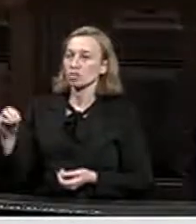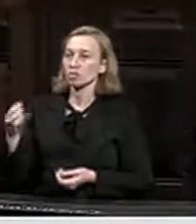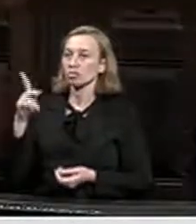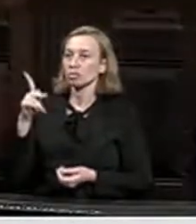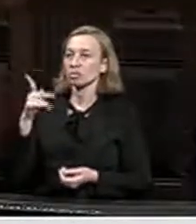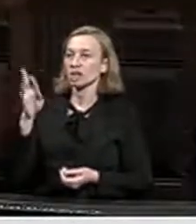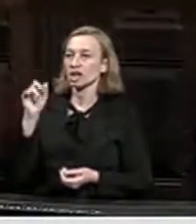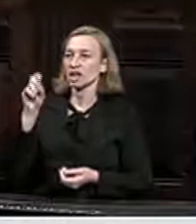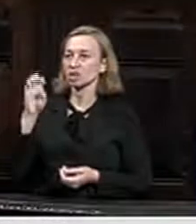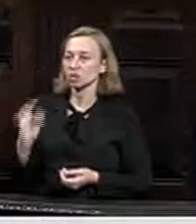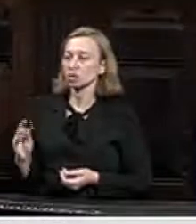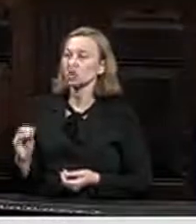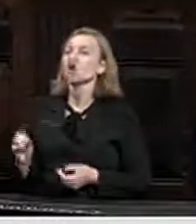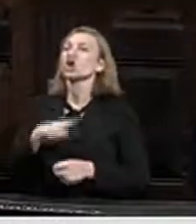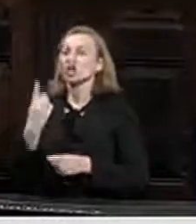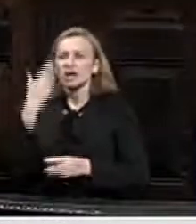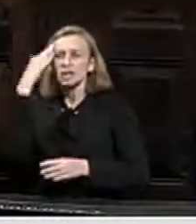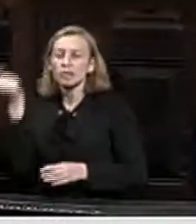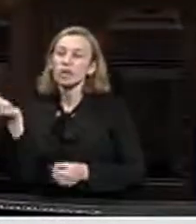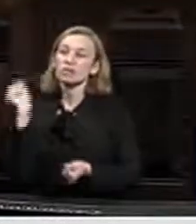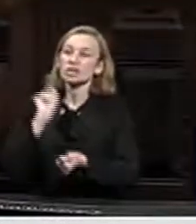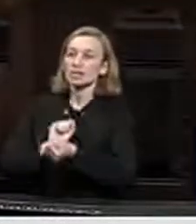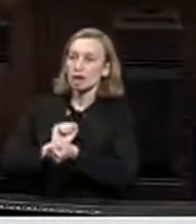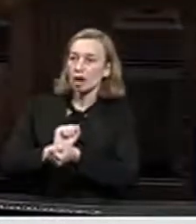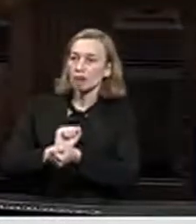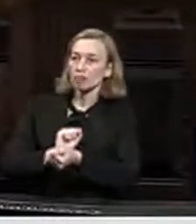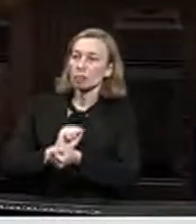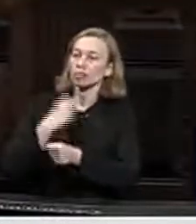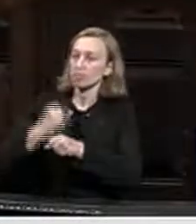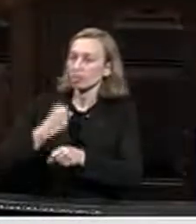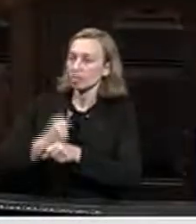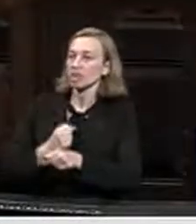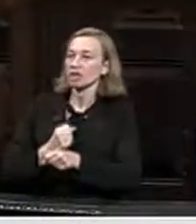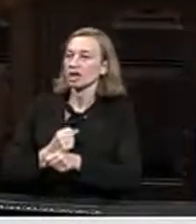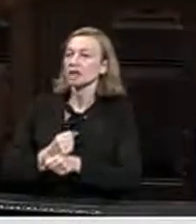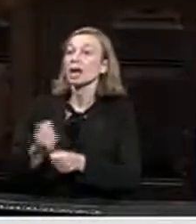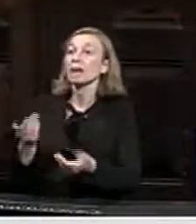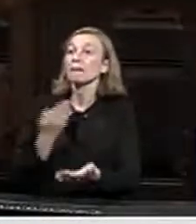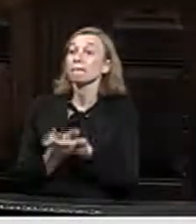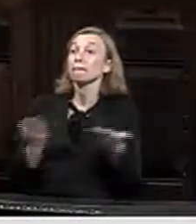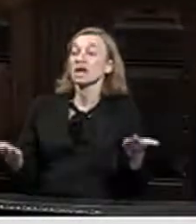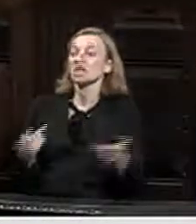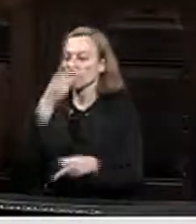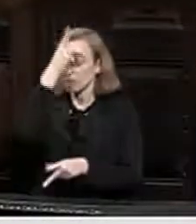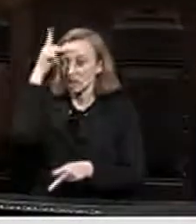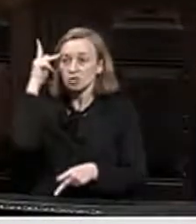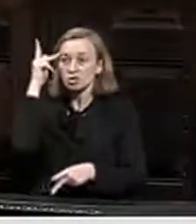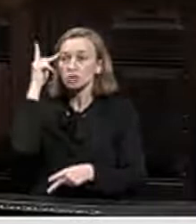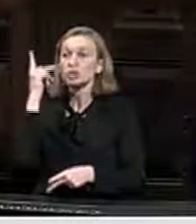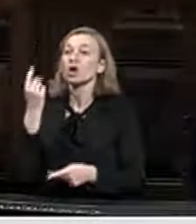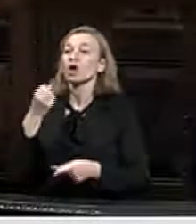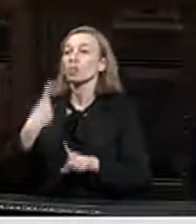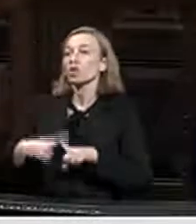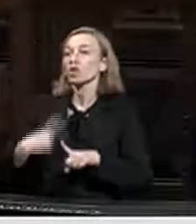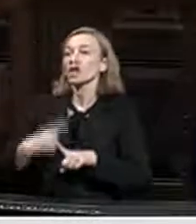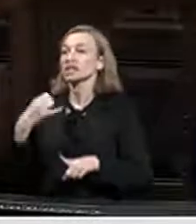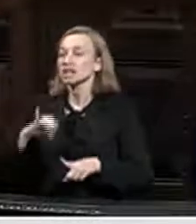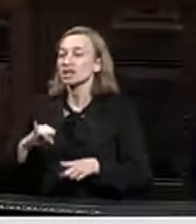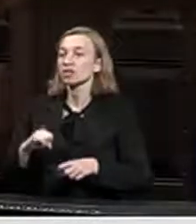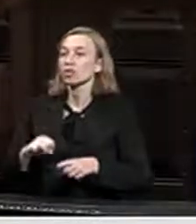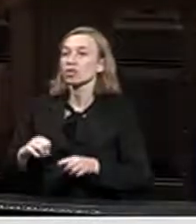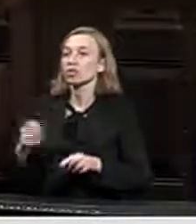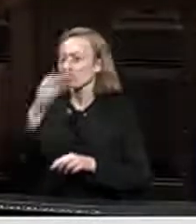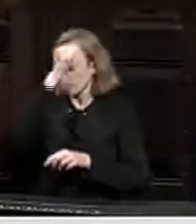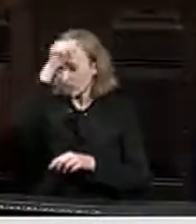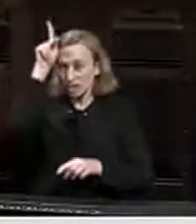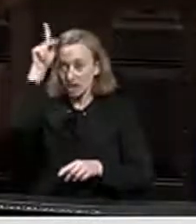no meio, perde o cidadão, porque o empreiteiro, para retomar aquela obra, ele vai cobrar mais caro, porque a